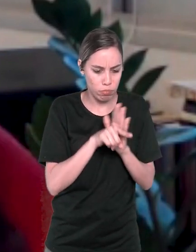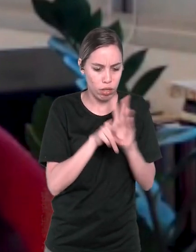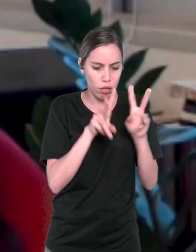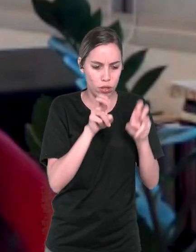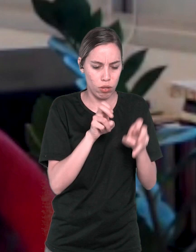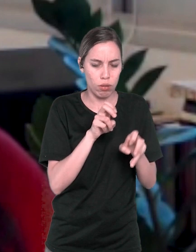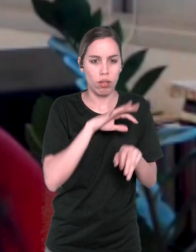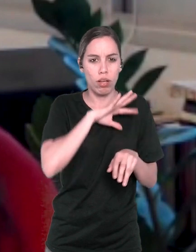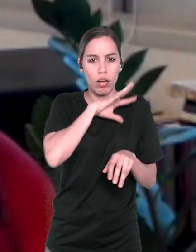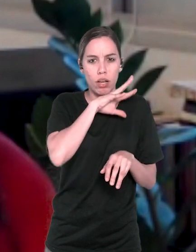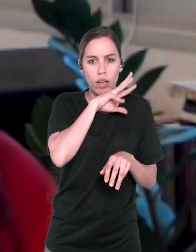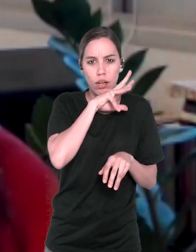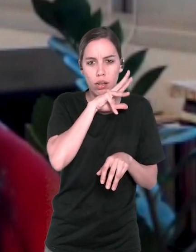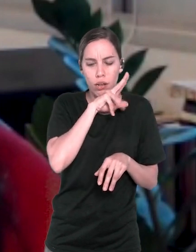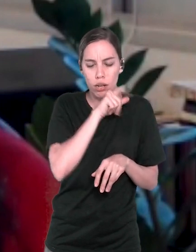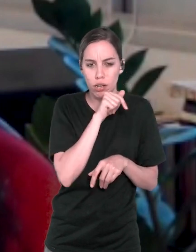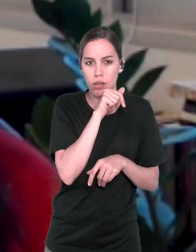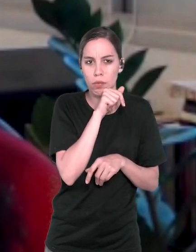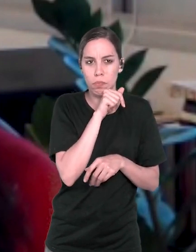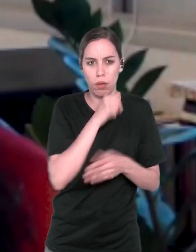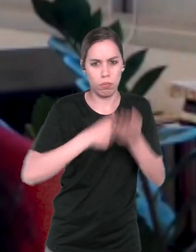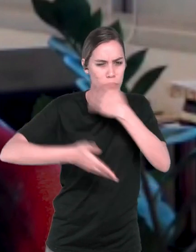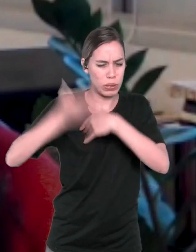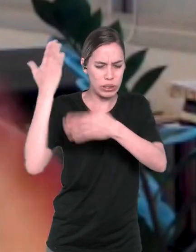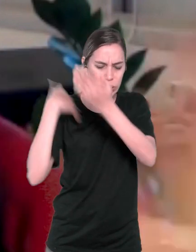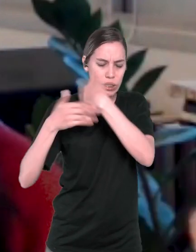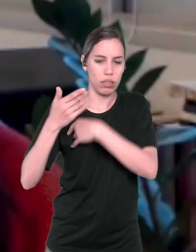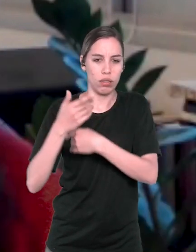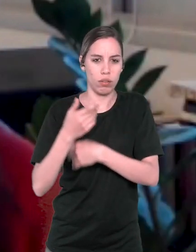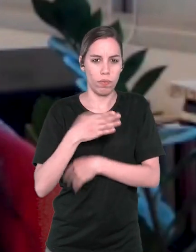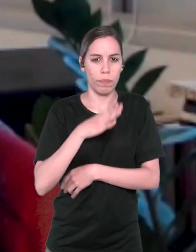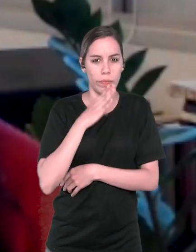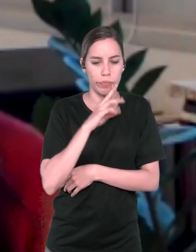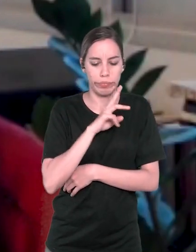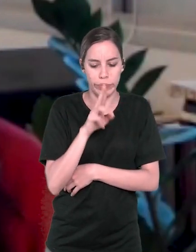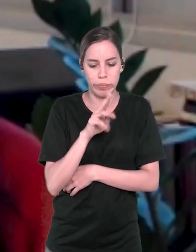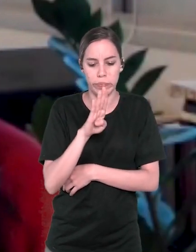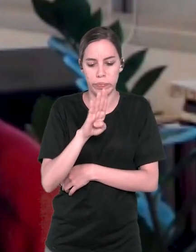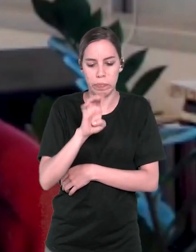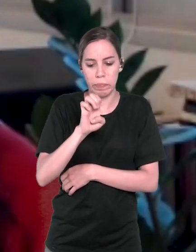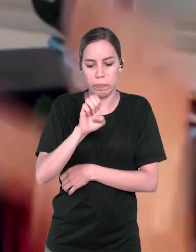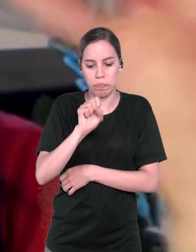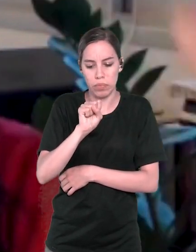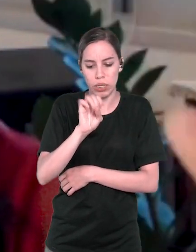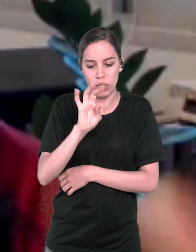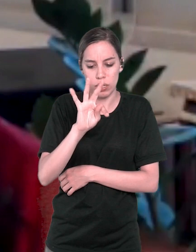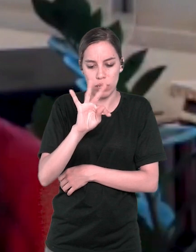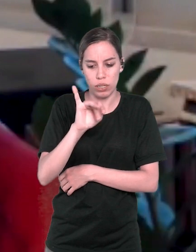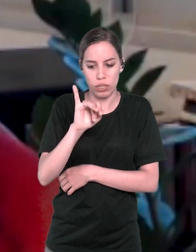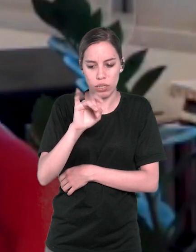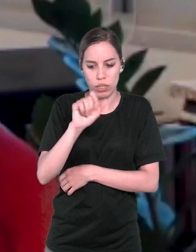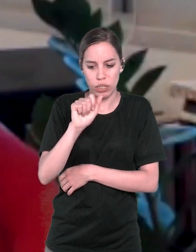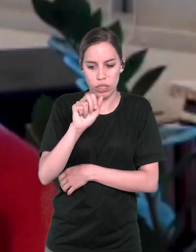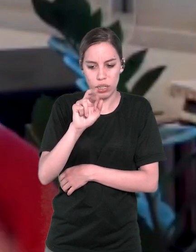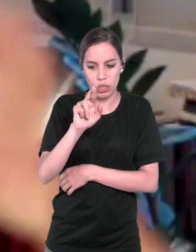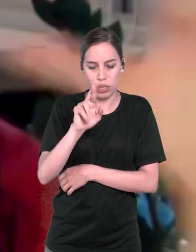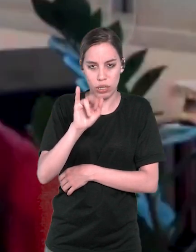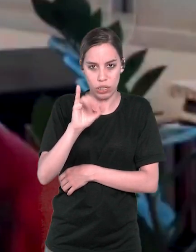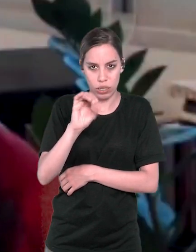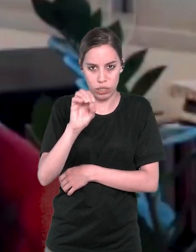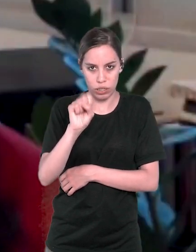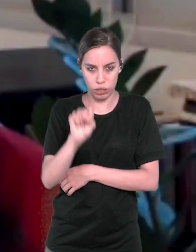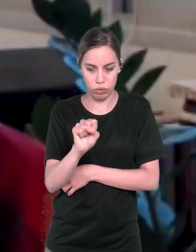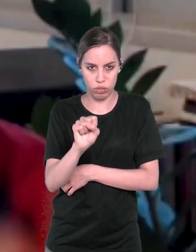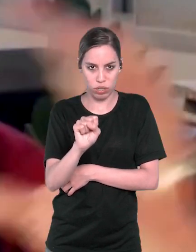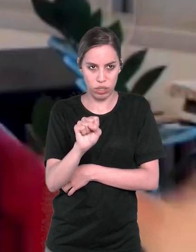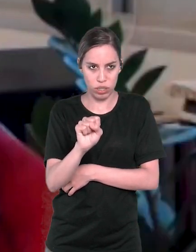como bestiários. E então essa ideia das coleções, das listas, dos